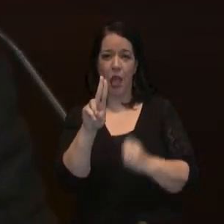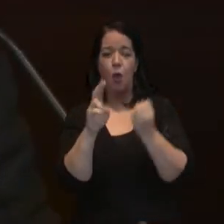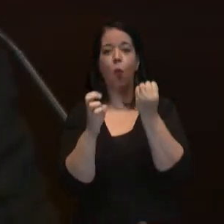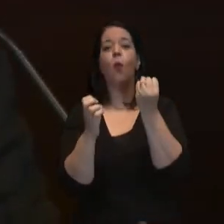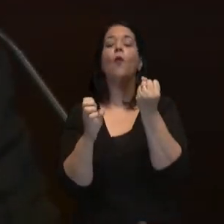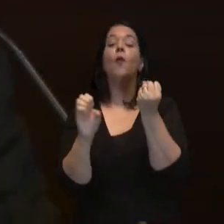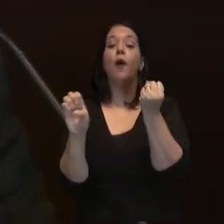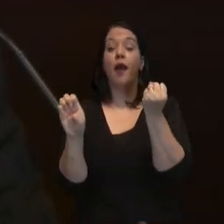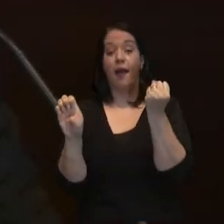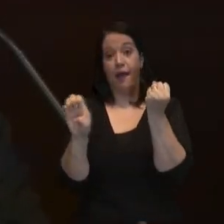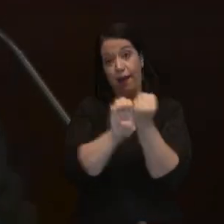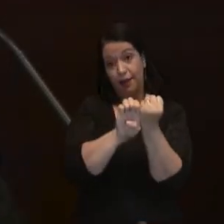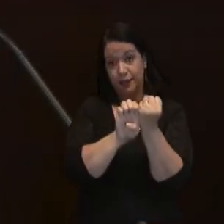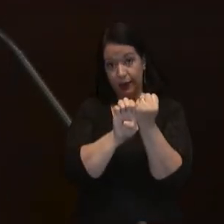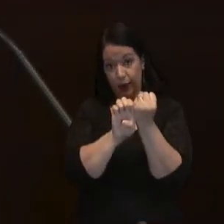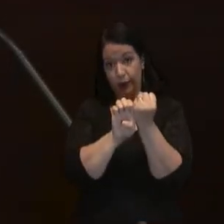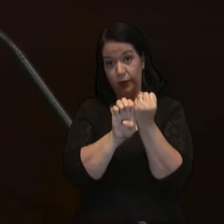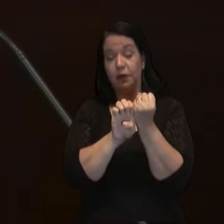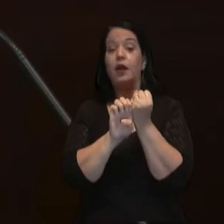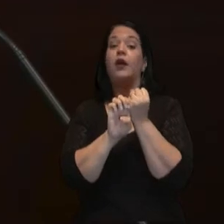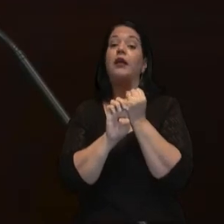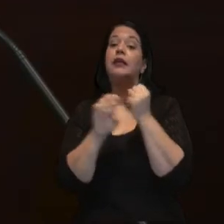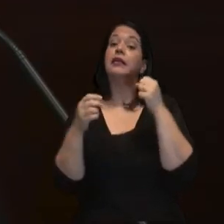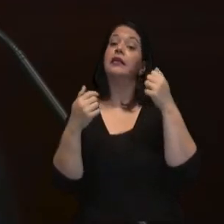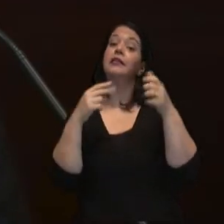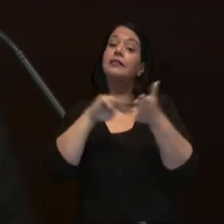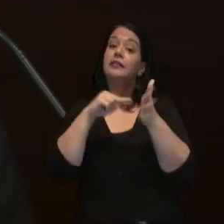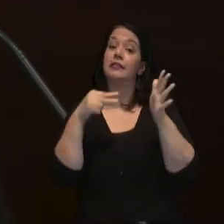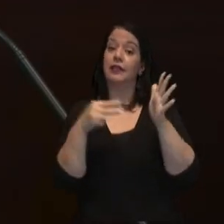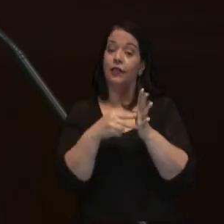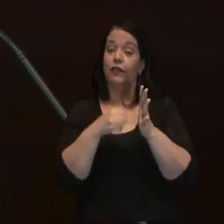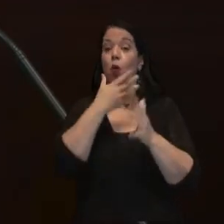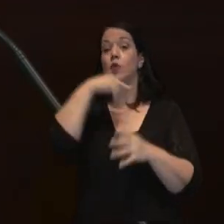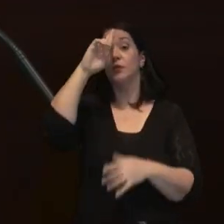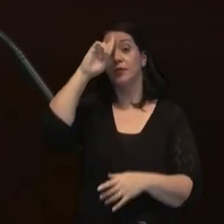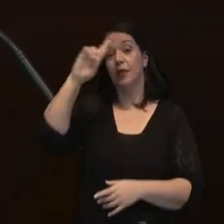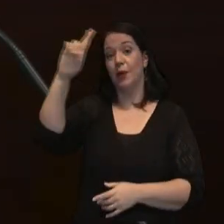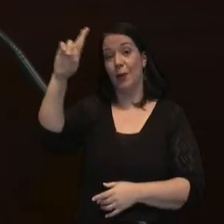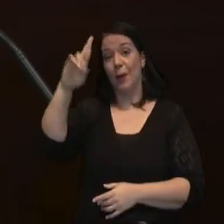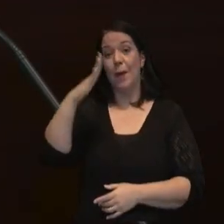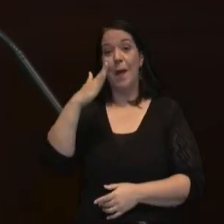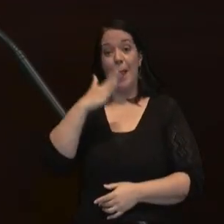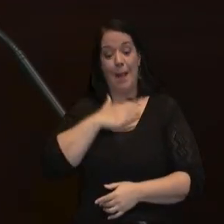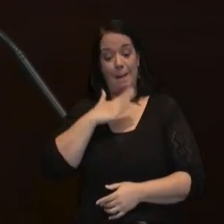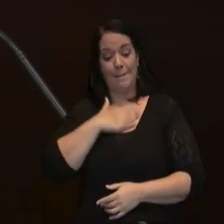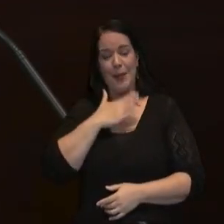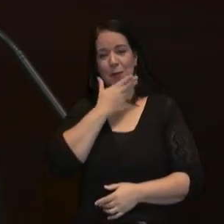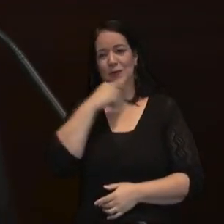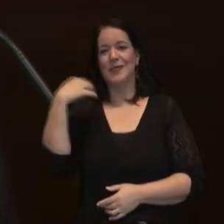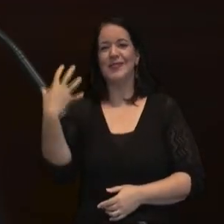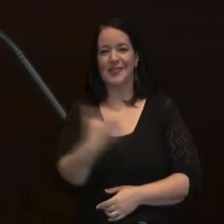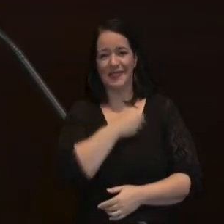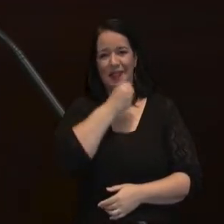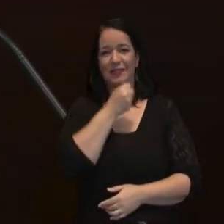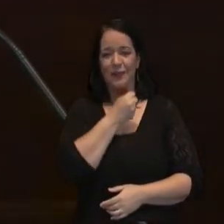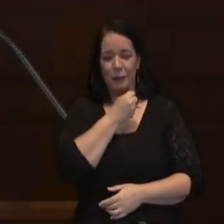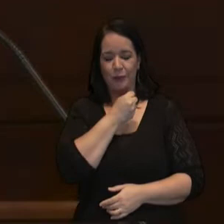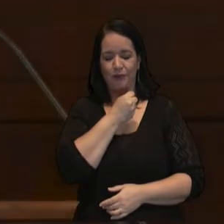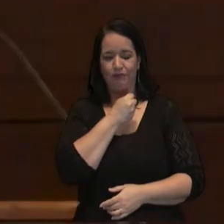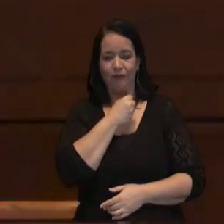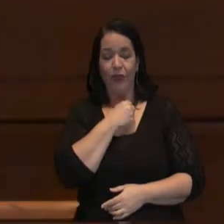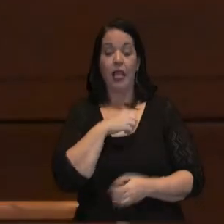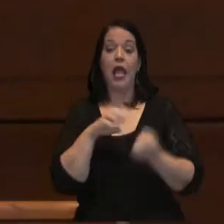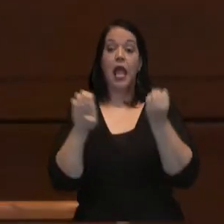meu Deus é a minha salvação. E Eliseu foi um profeta no reino de Israel durante o reinado